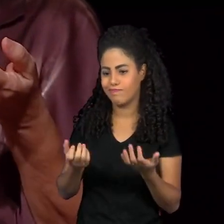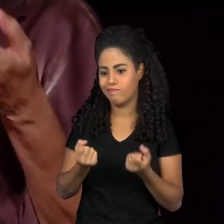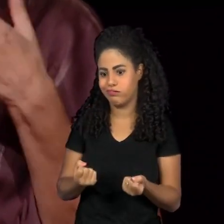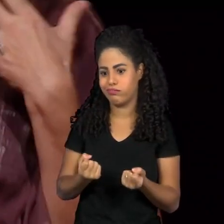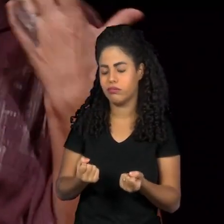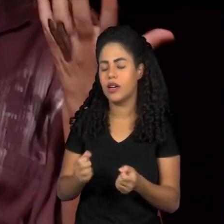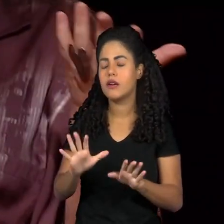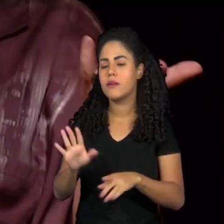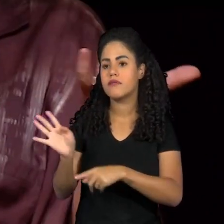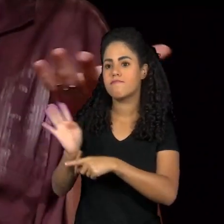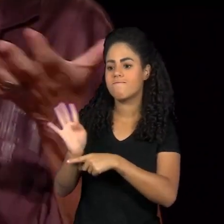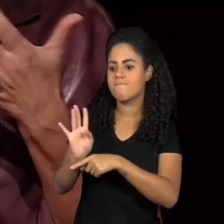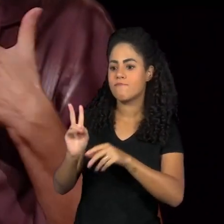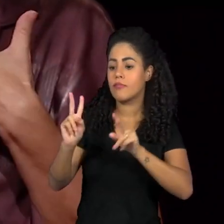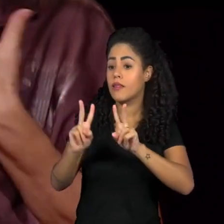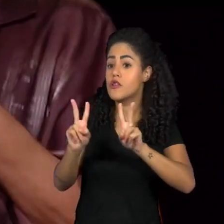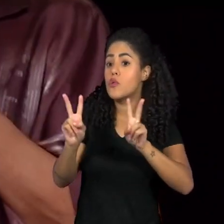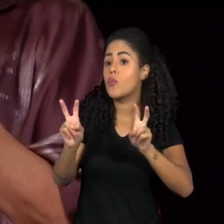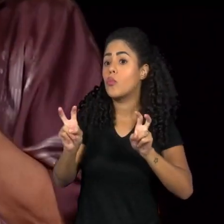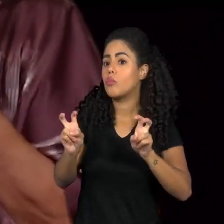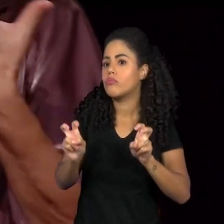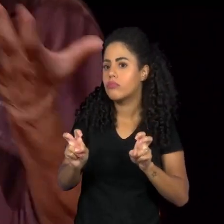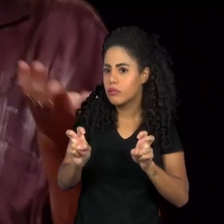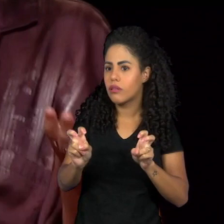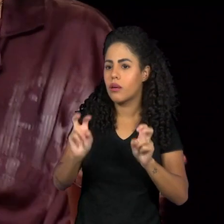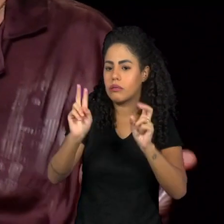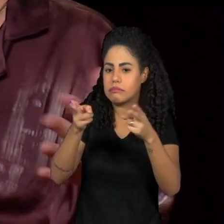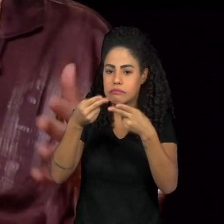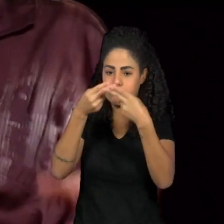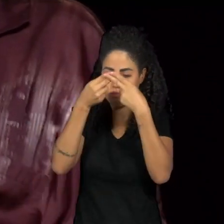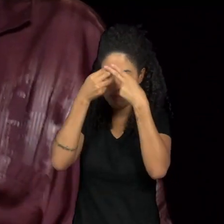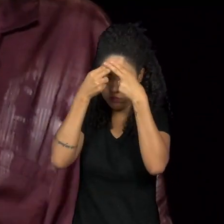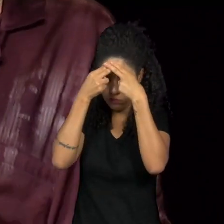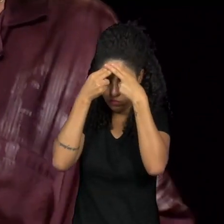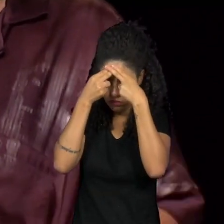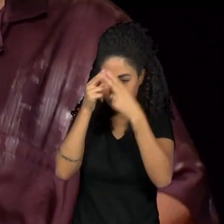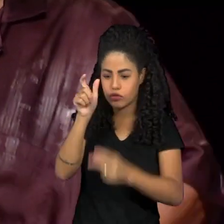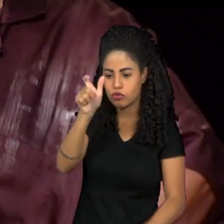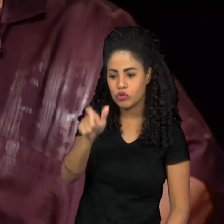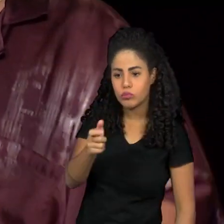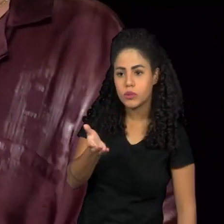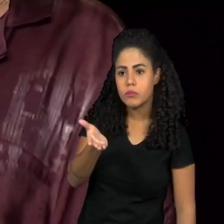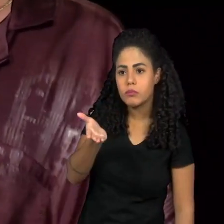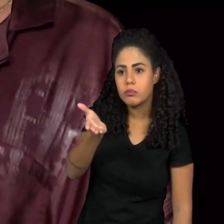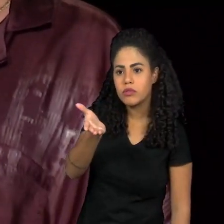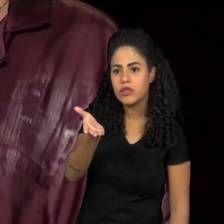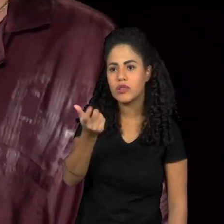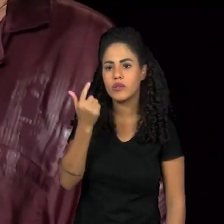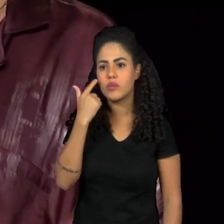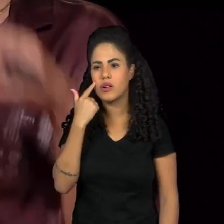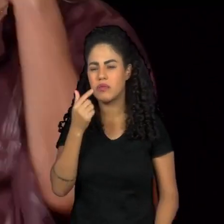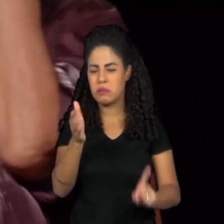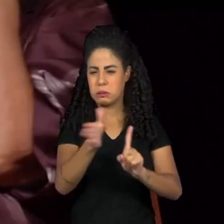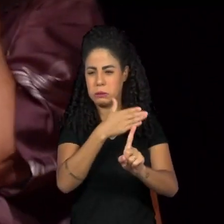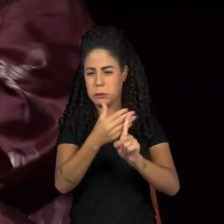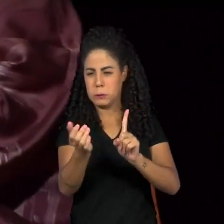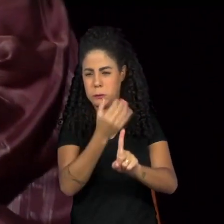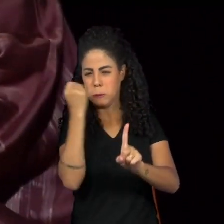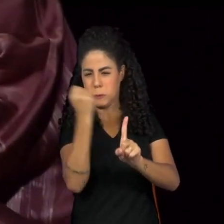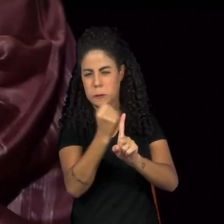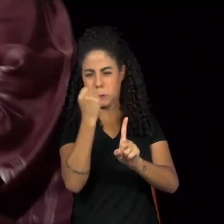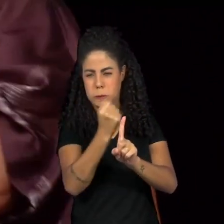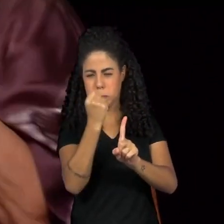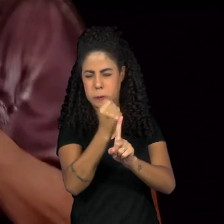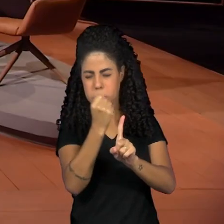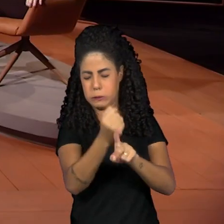Mas trata de um tema, né, de um trauma, de uma pessoa que foi torturada, mas a gente se